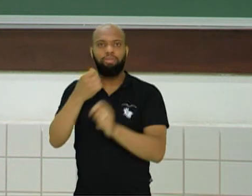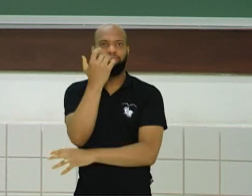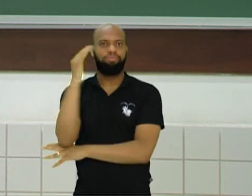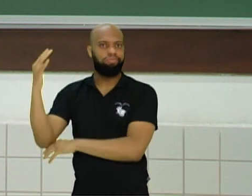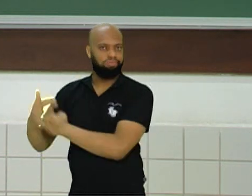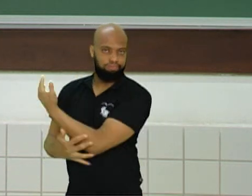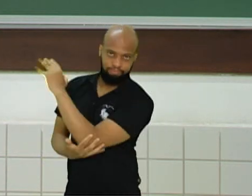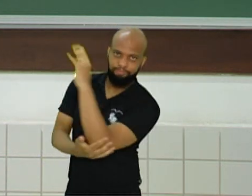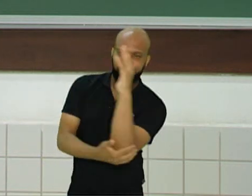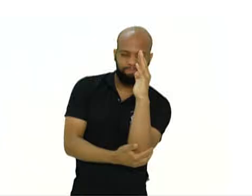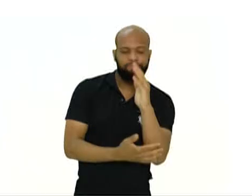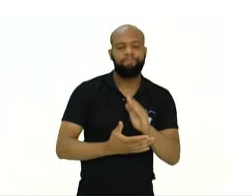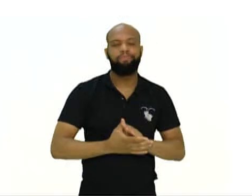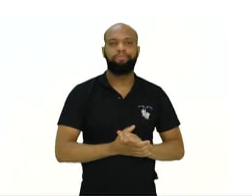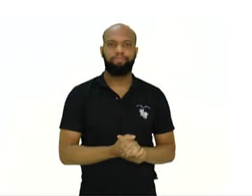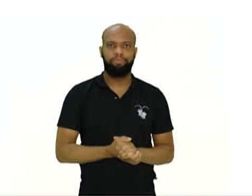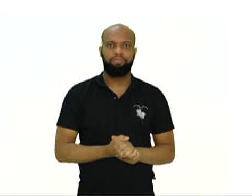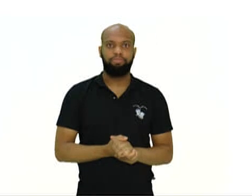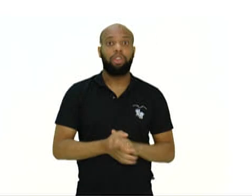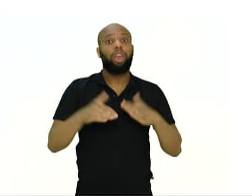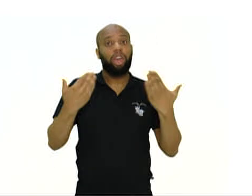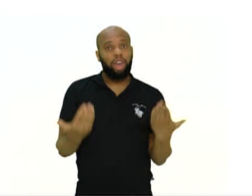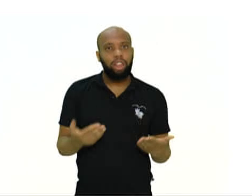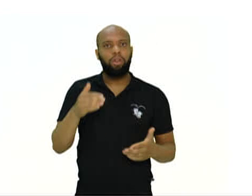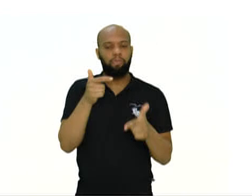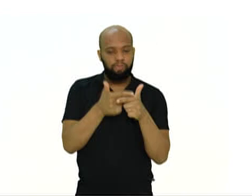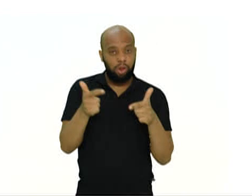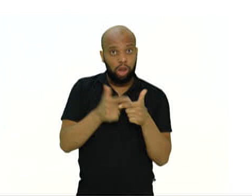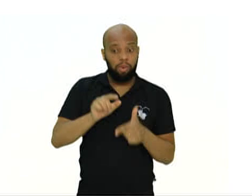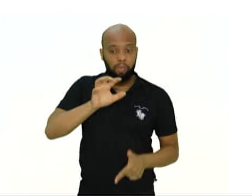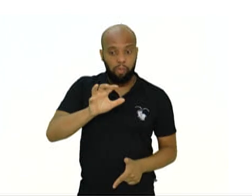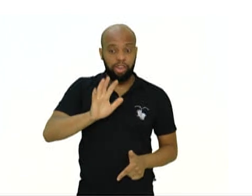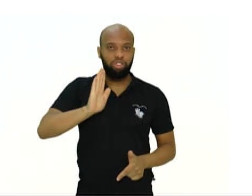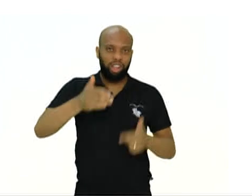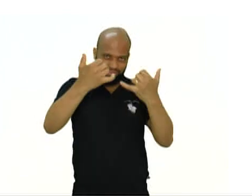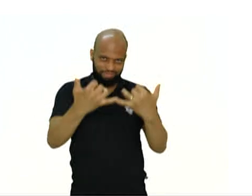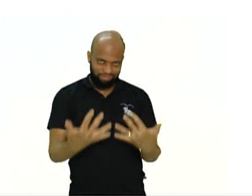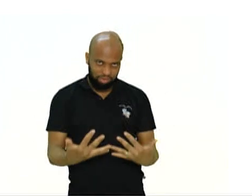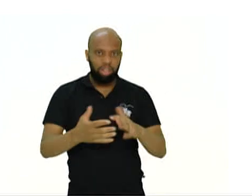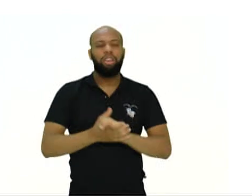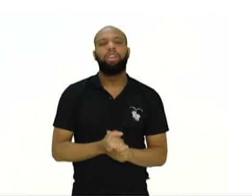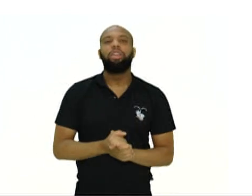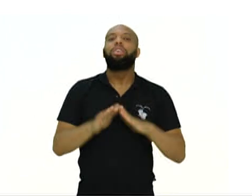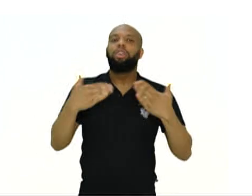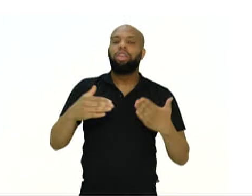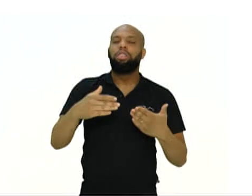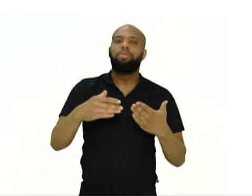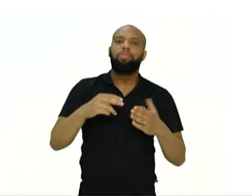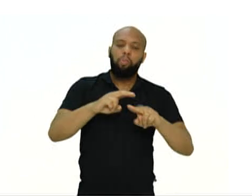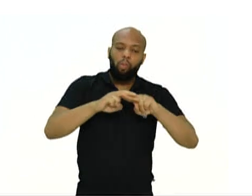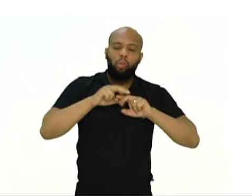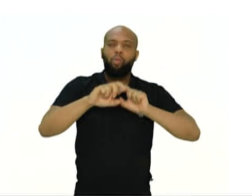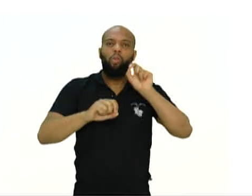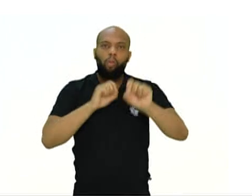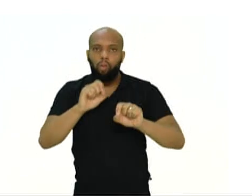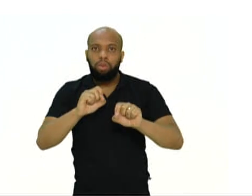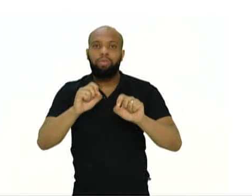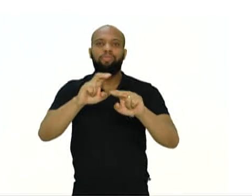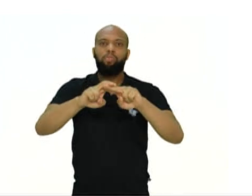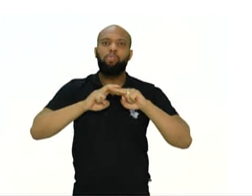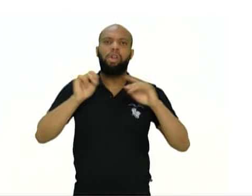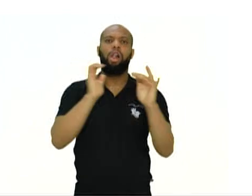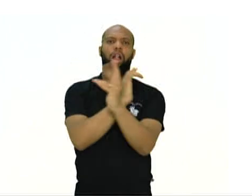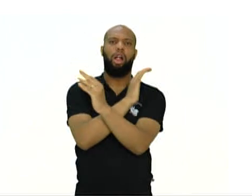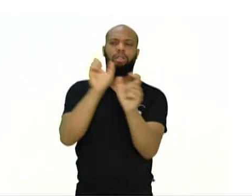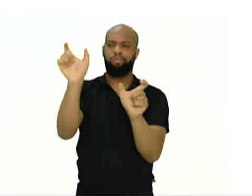ambiental. E esses problemas, né, como eu já mencionei para vocês, gerados ali pela